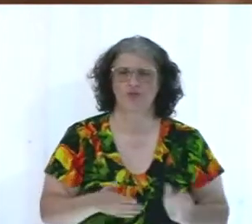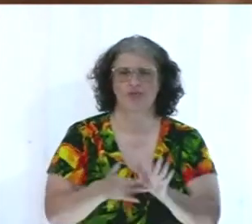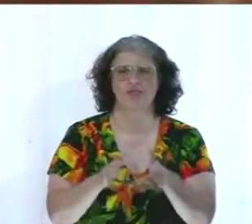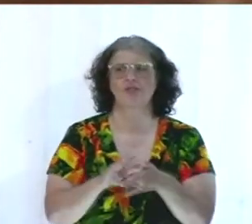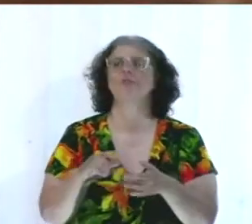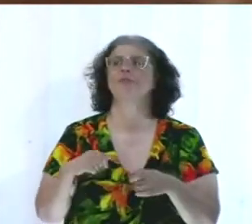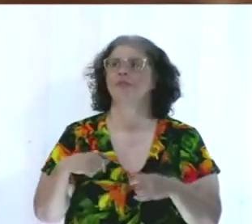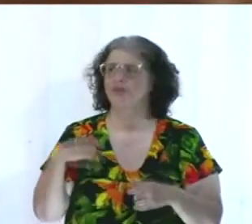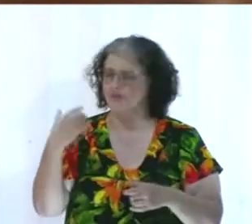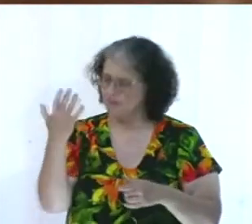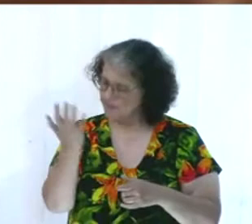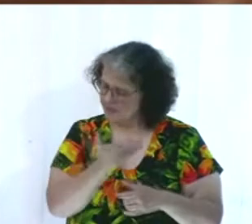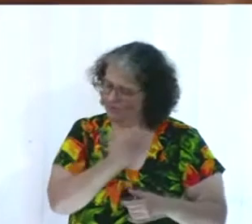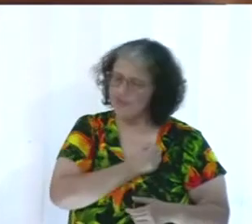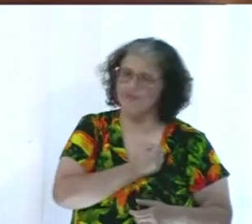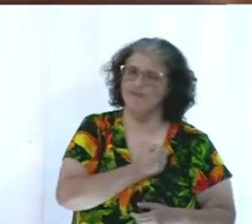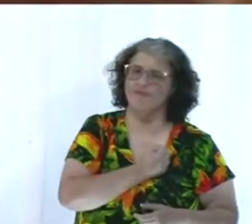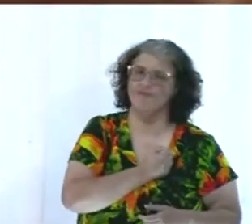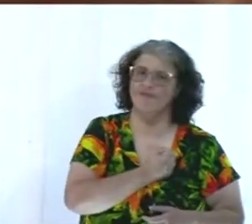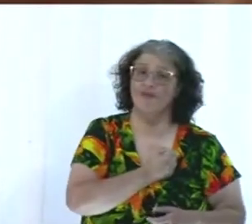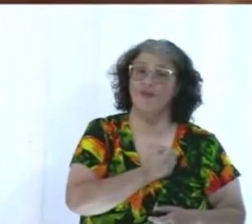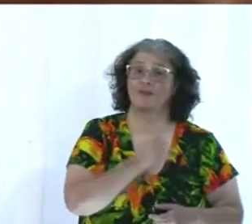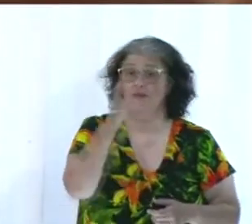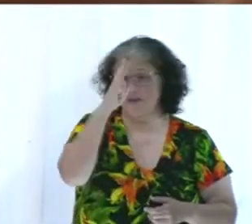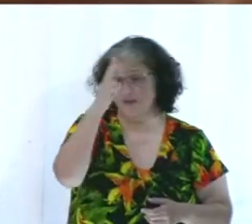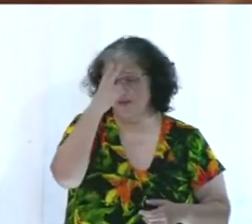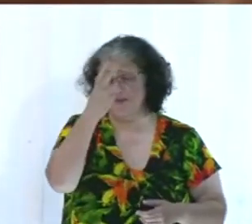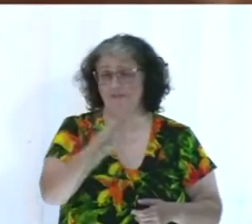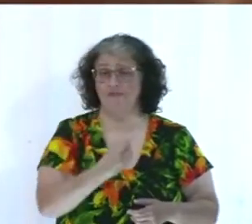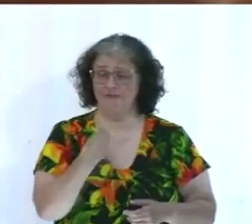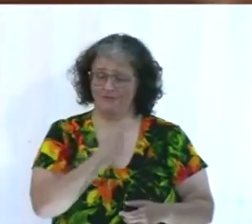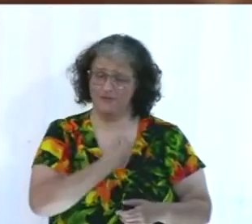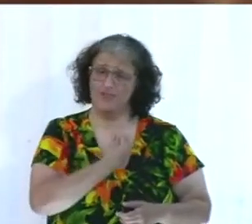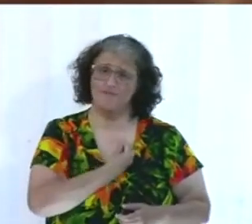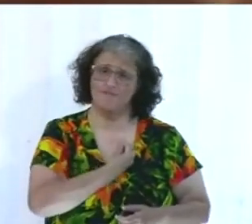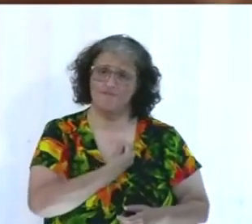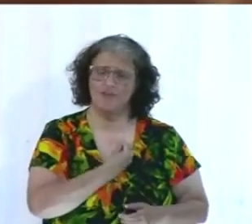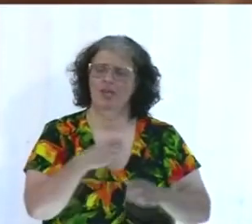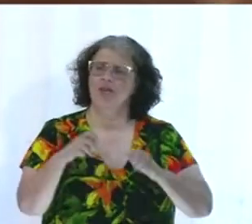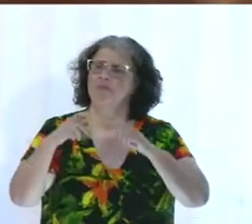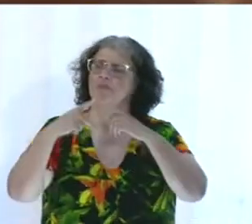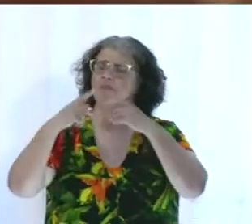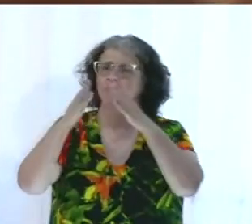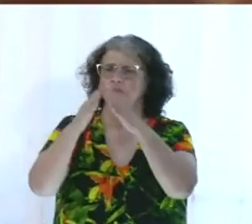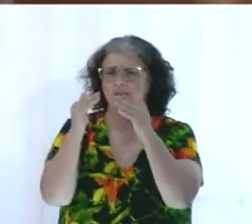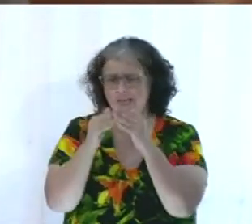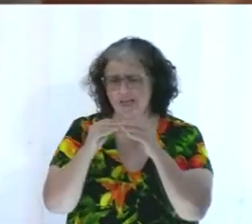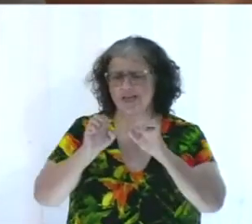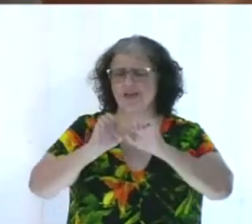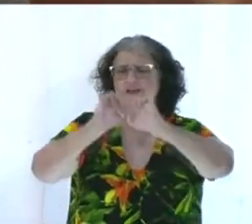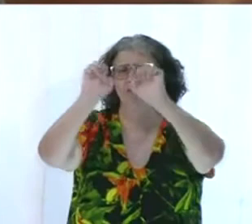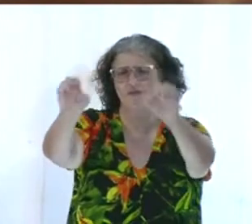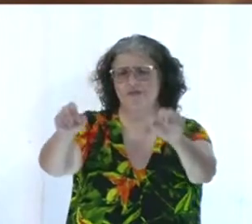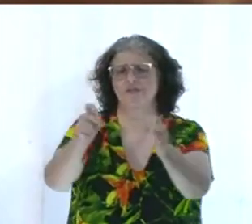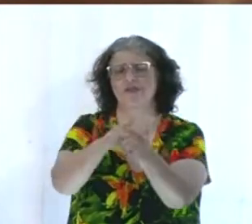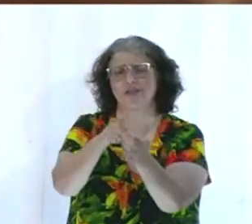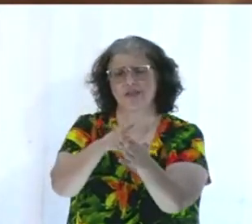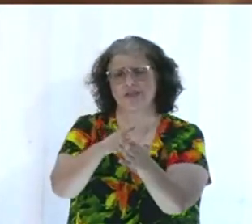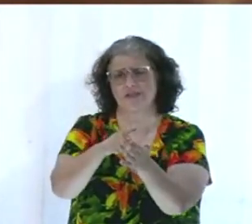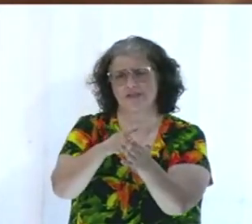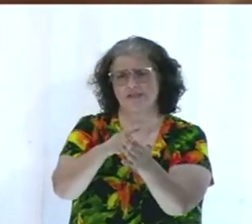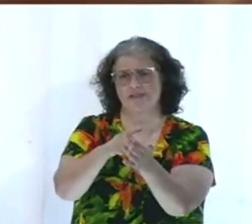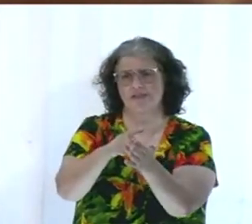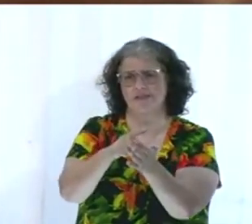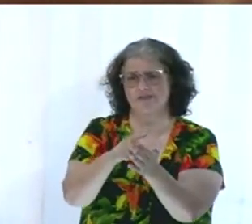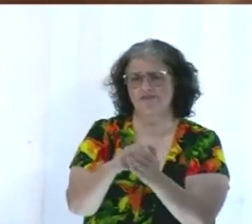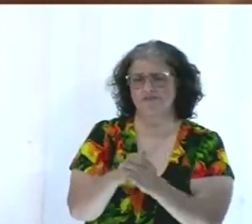vidas. Pregar o verdadeiro Evangelho é pregar arrependimento. Pregar o verdadeiro Evangelho é dizer que o homem está morto nos